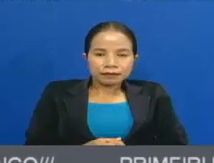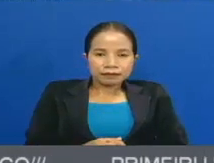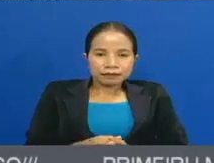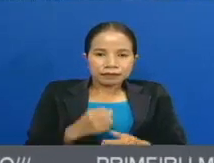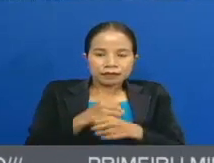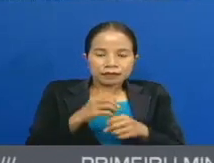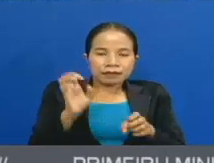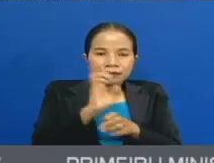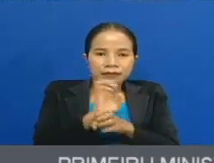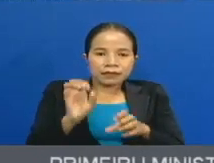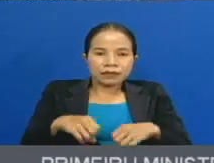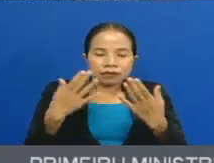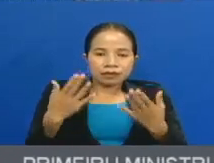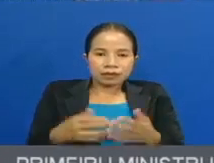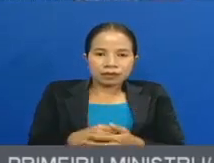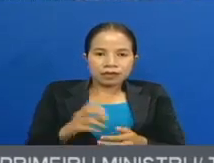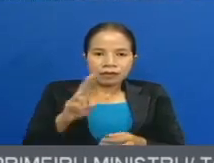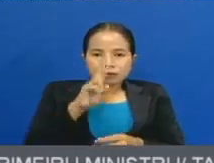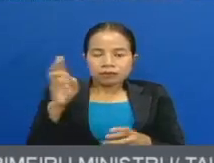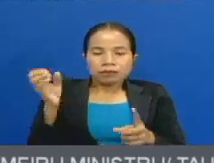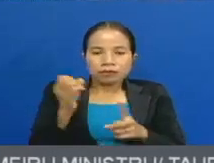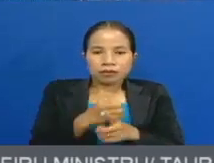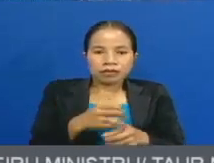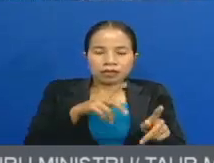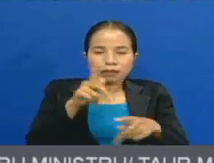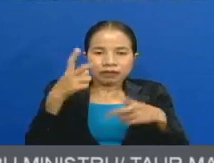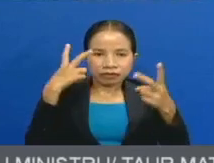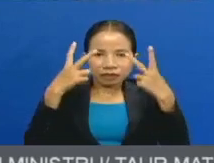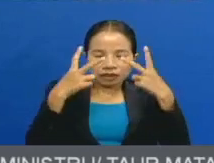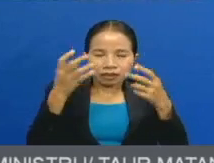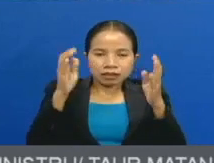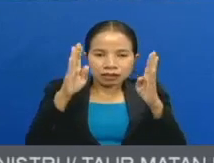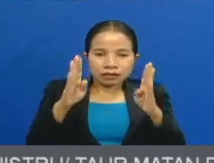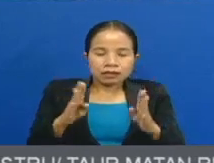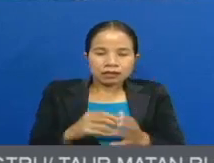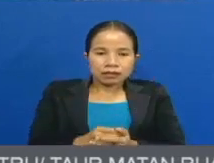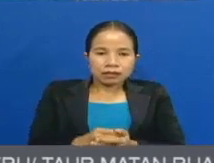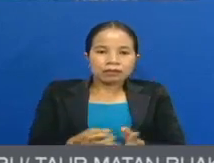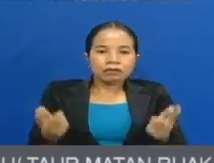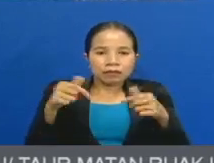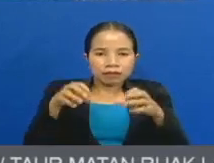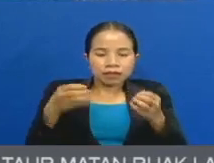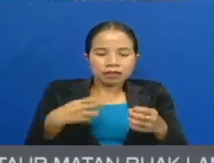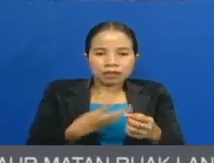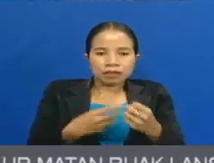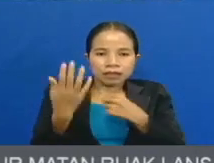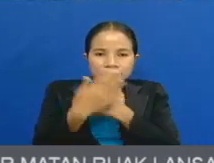diversificação econômica, onde se aproveita turistas Sira mais, né? Mais barco que eu também reto na